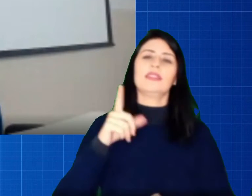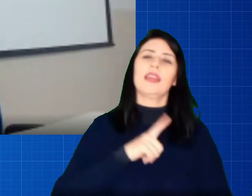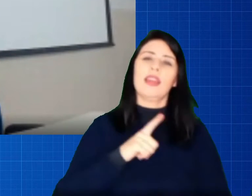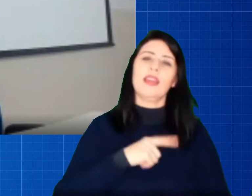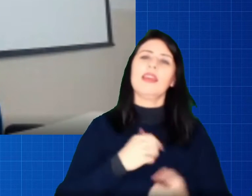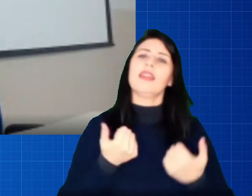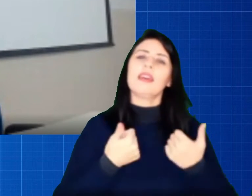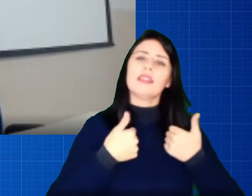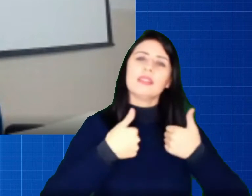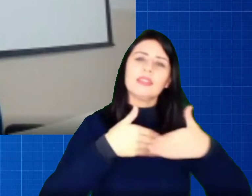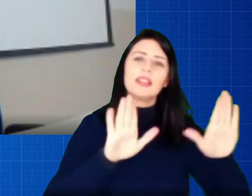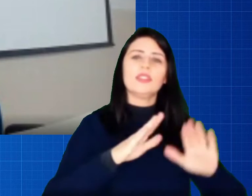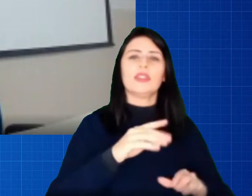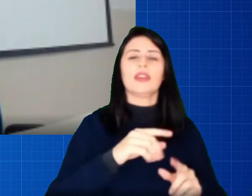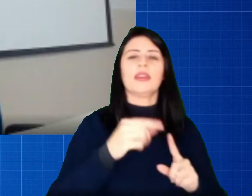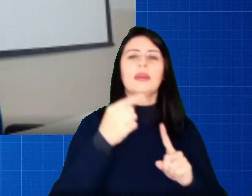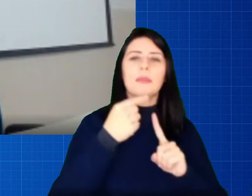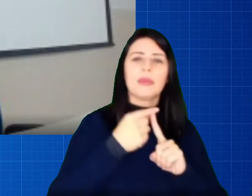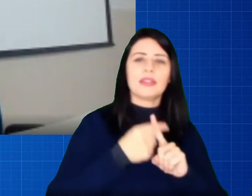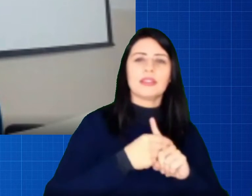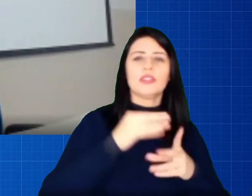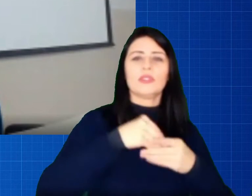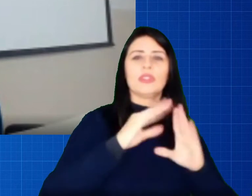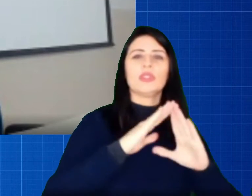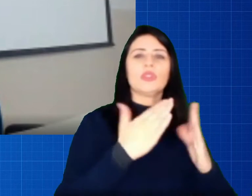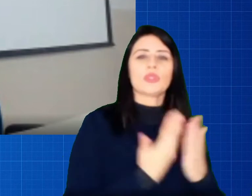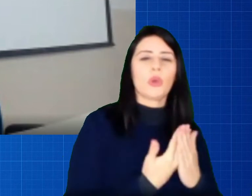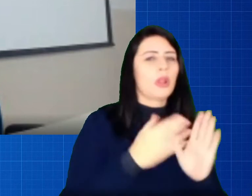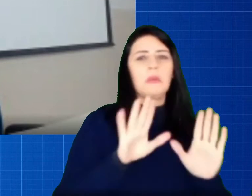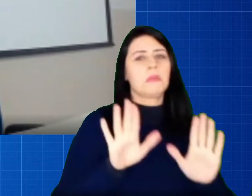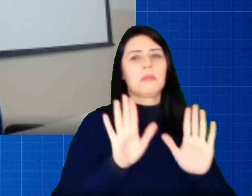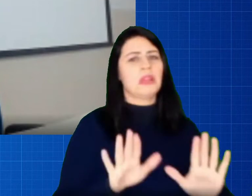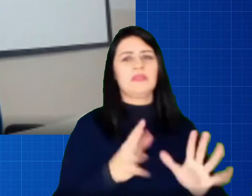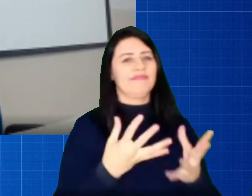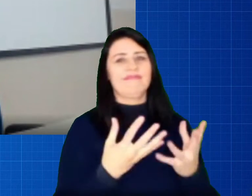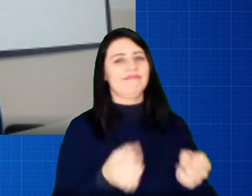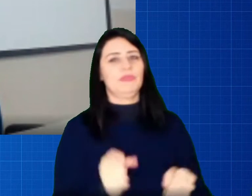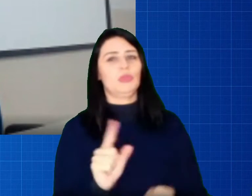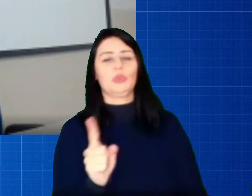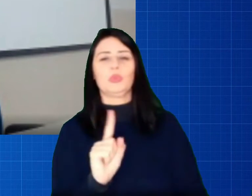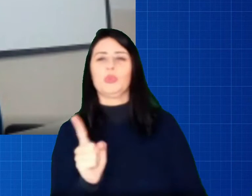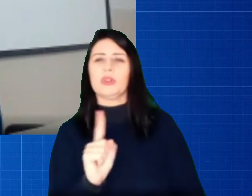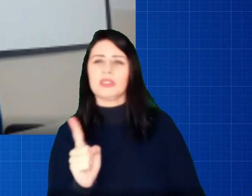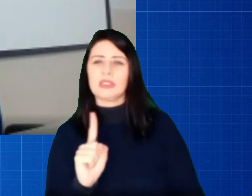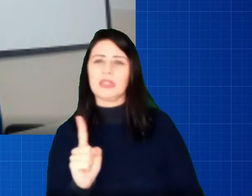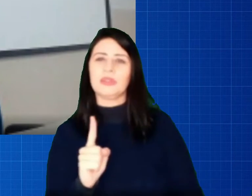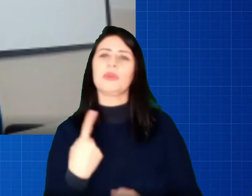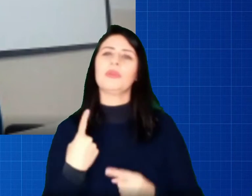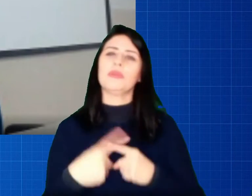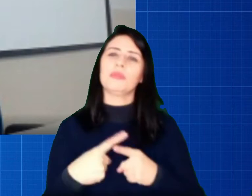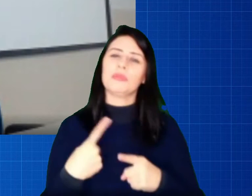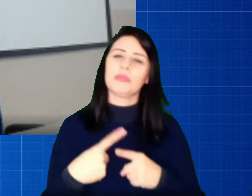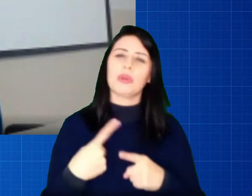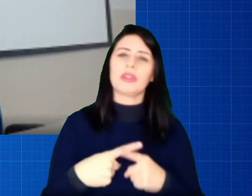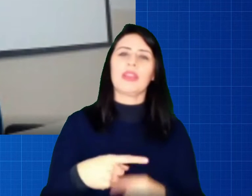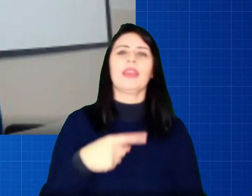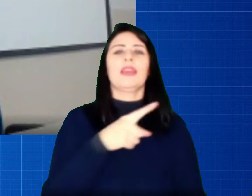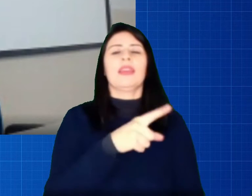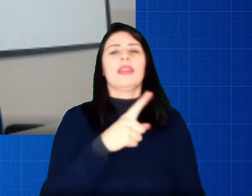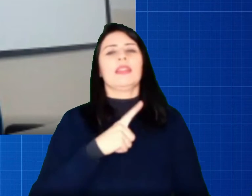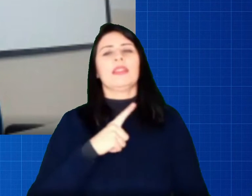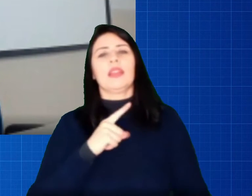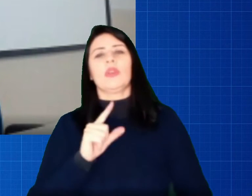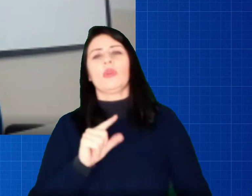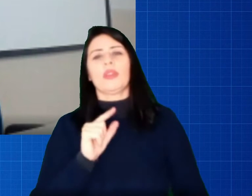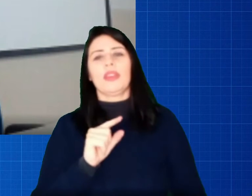nas escolas, alguns anos atrás, que a proposta era a gente deixar o preservativo nas escolas, né? E não foi muito aceito